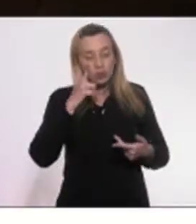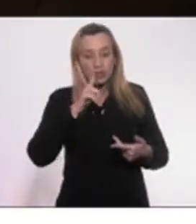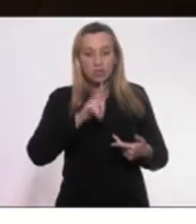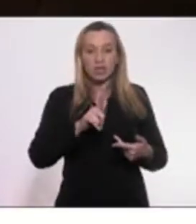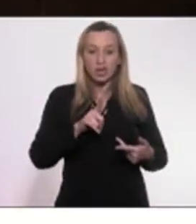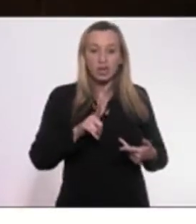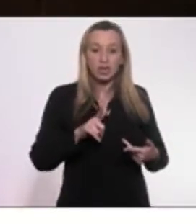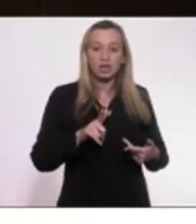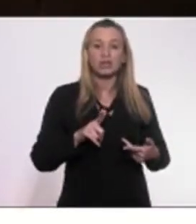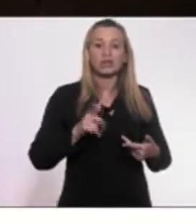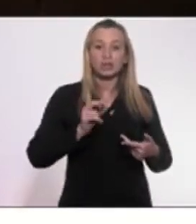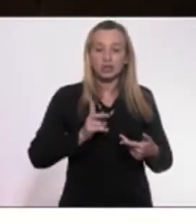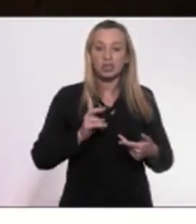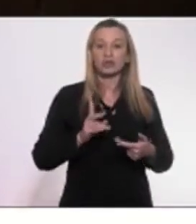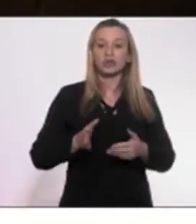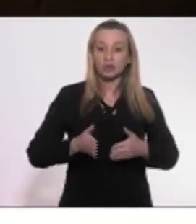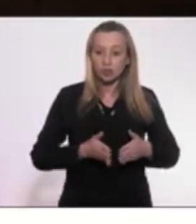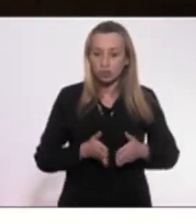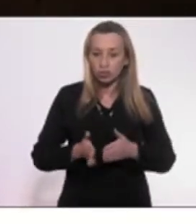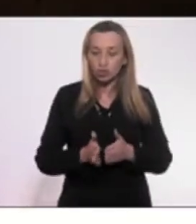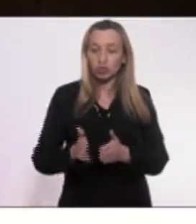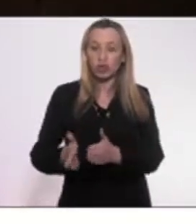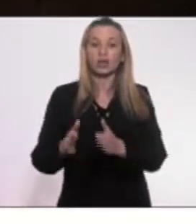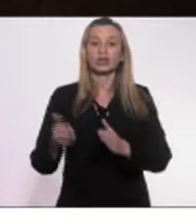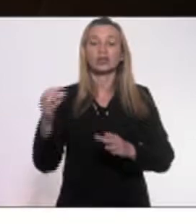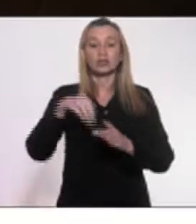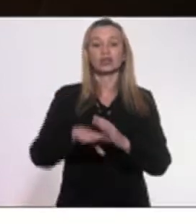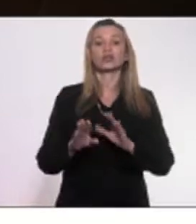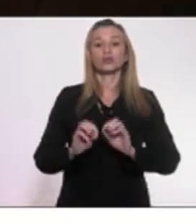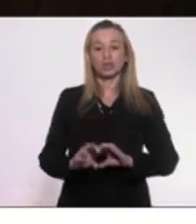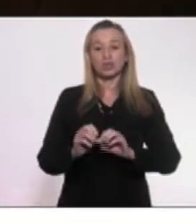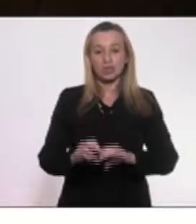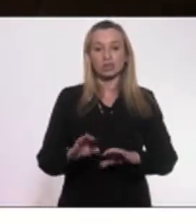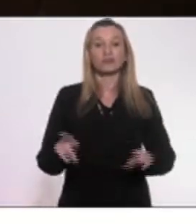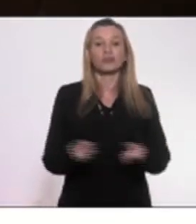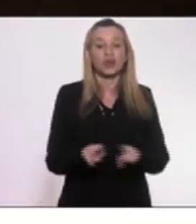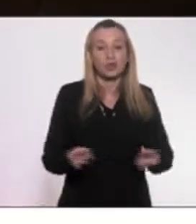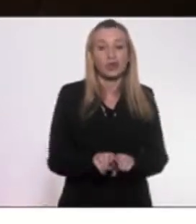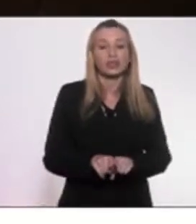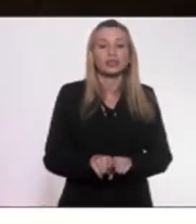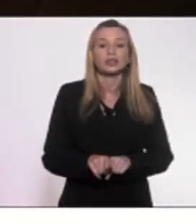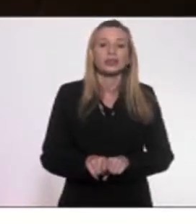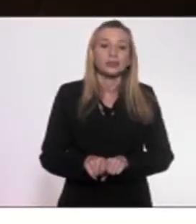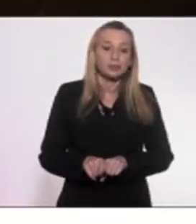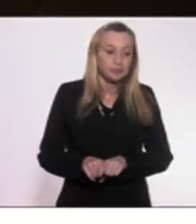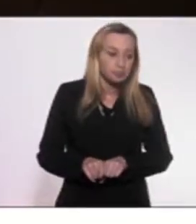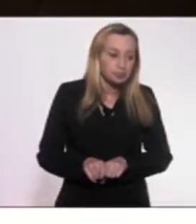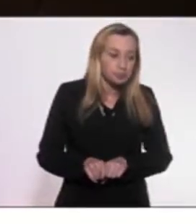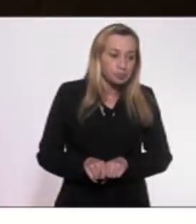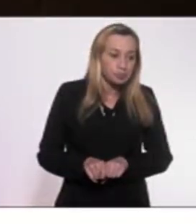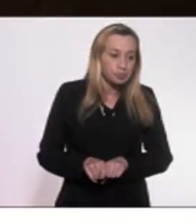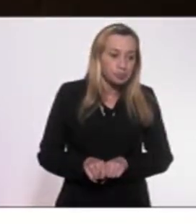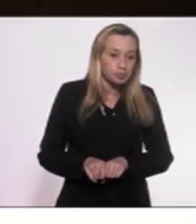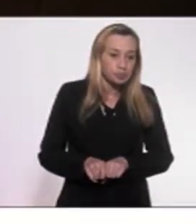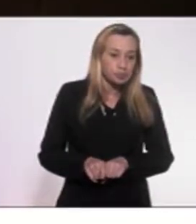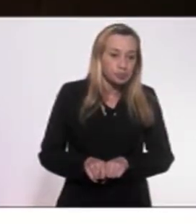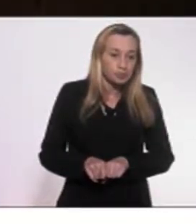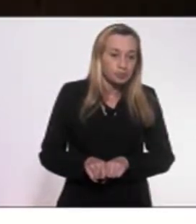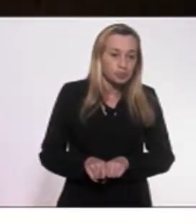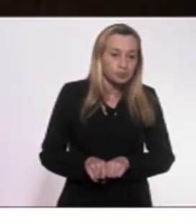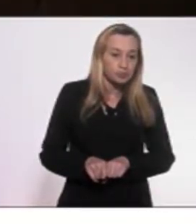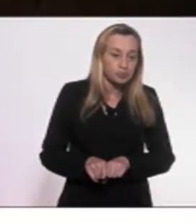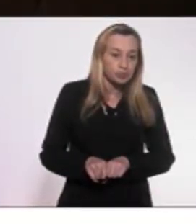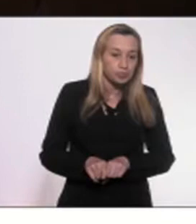com retidão no ensino. Além disso, a maior, a máxima do tratamento isonômico